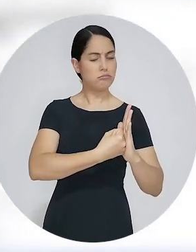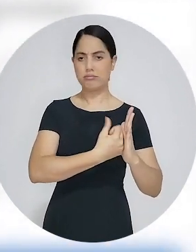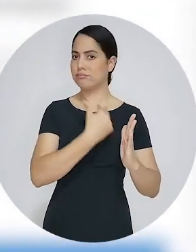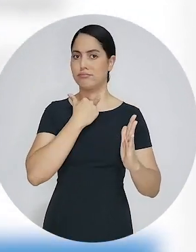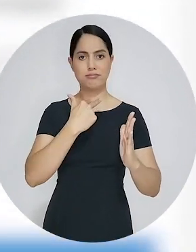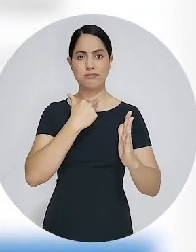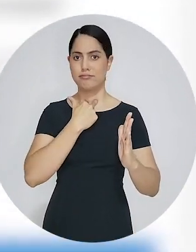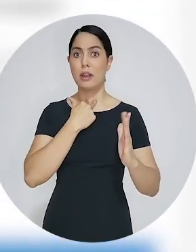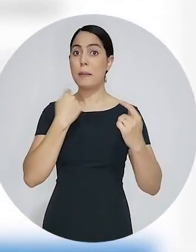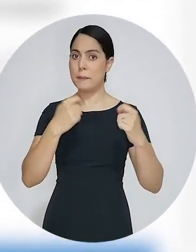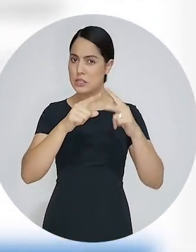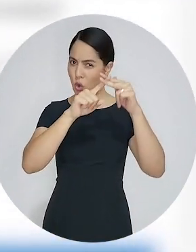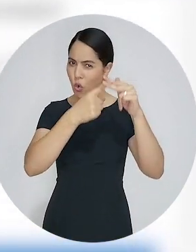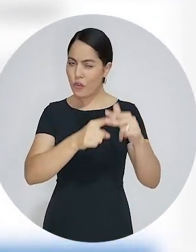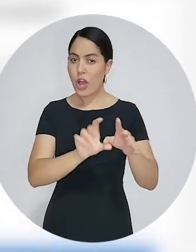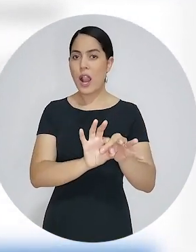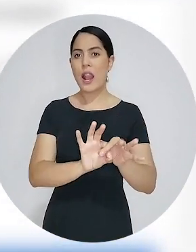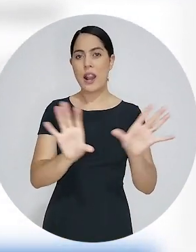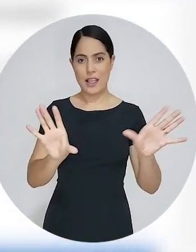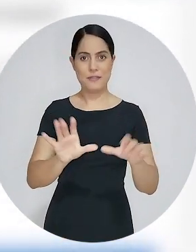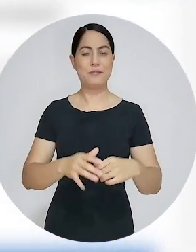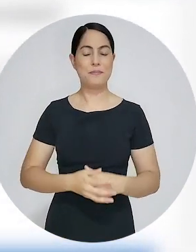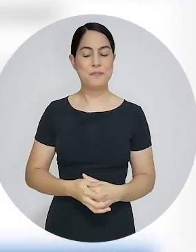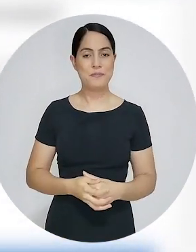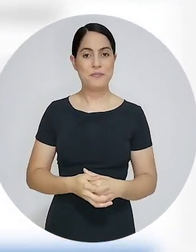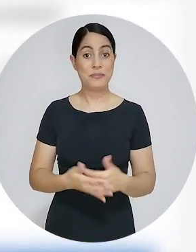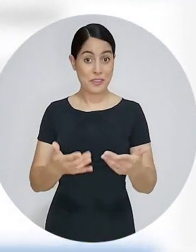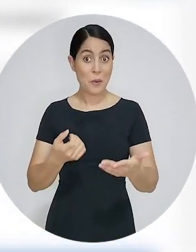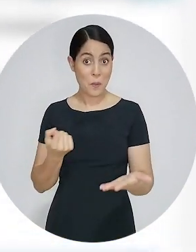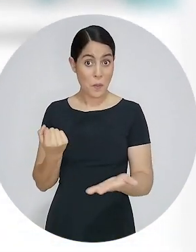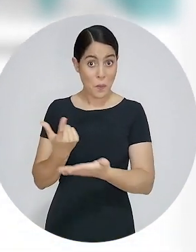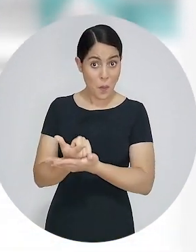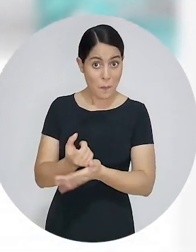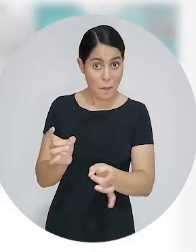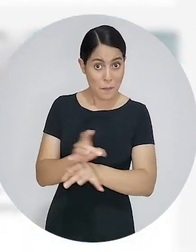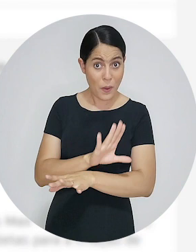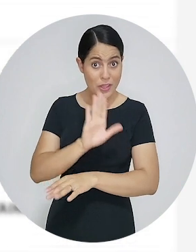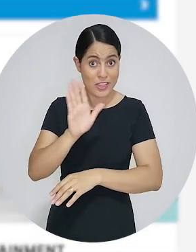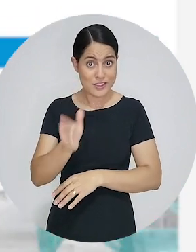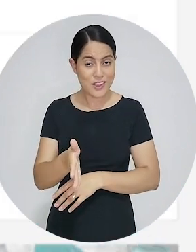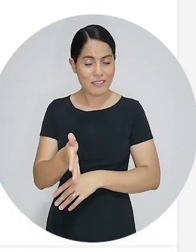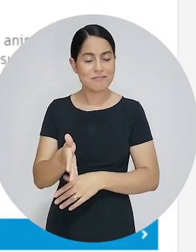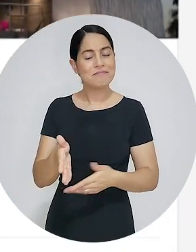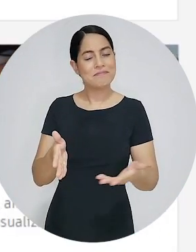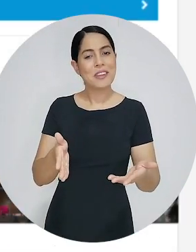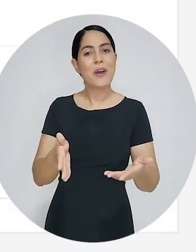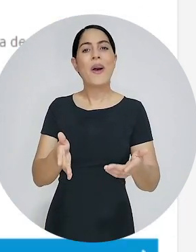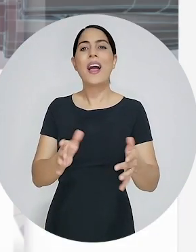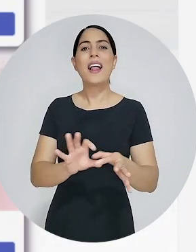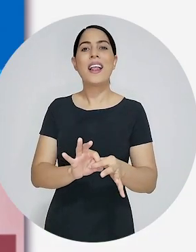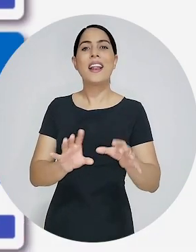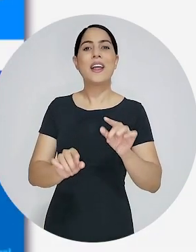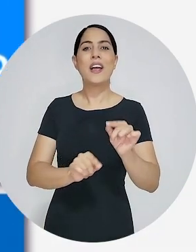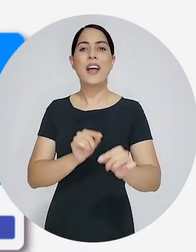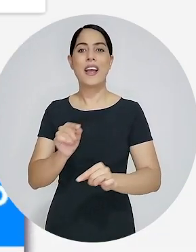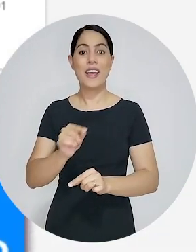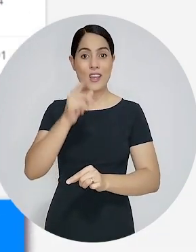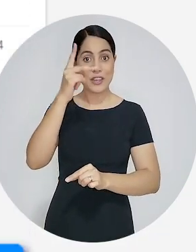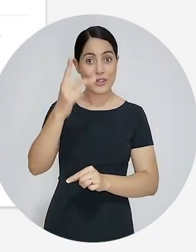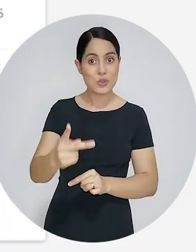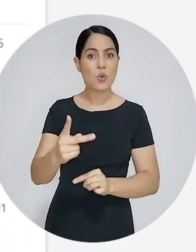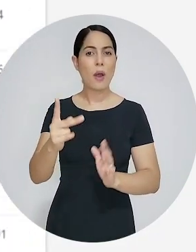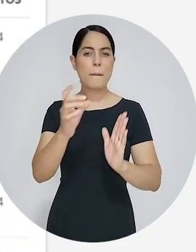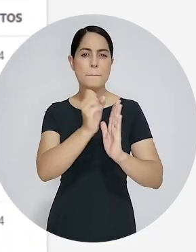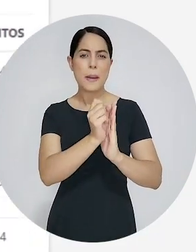utilizar bloqueadores de anúncios nas suas configurações de internet. Uma vez que a compra for concluída e finalizada, ela